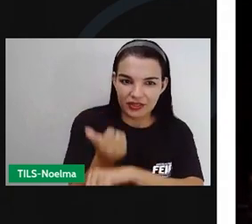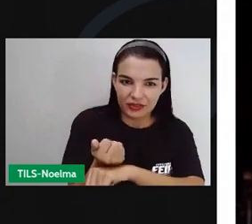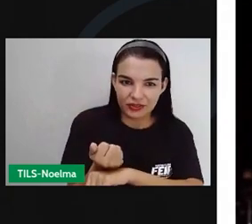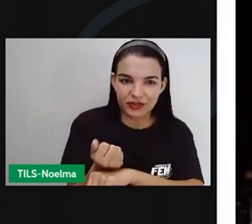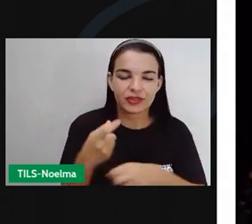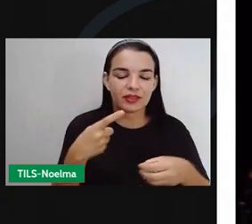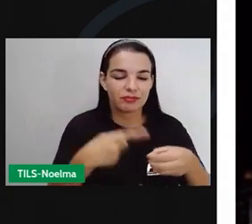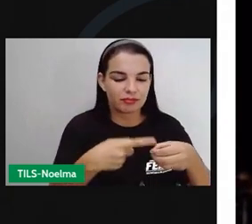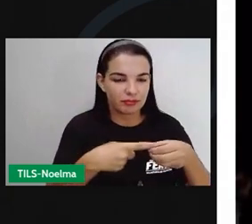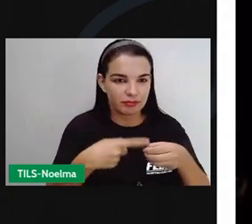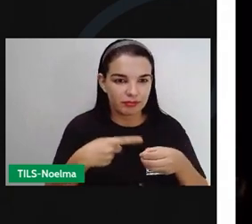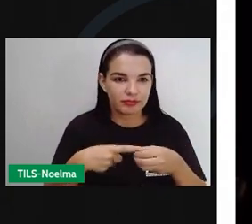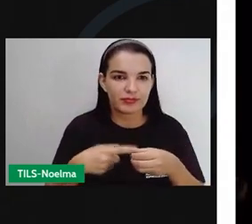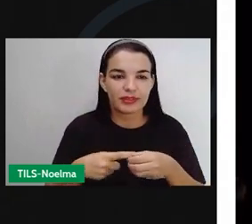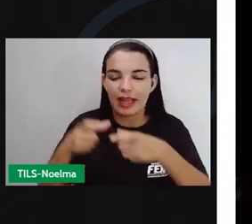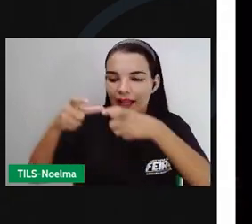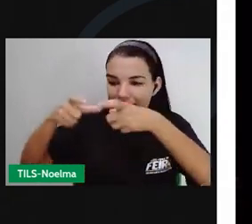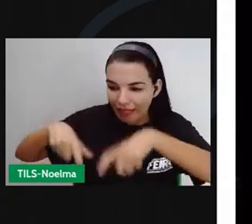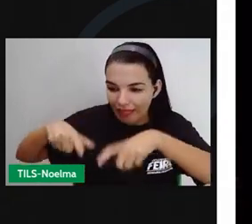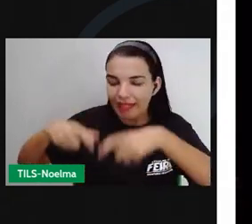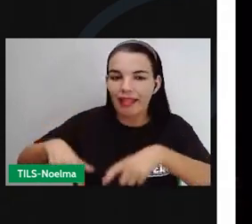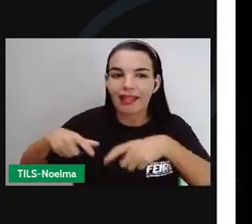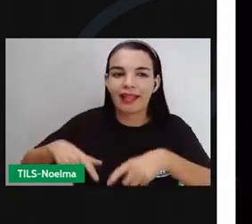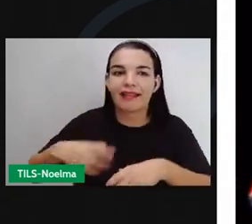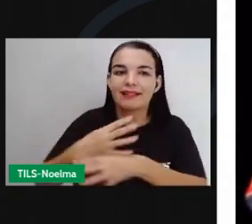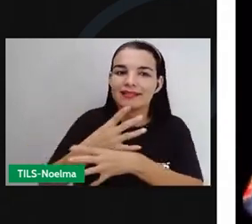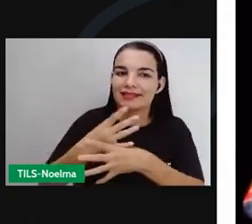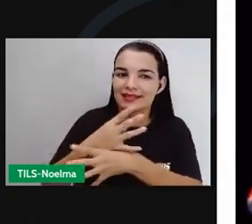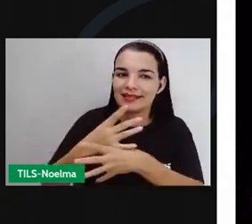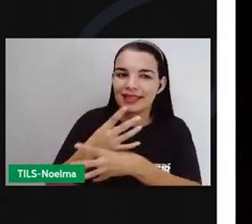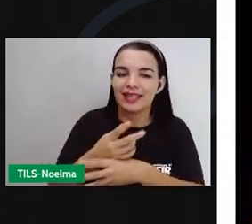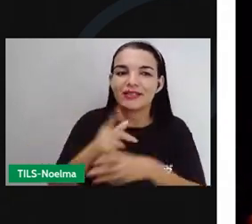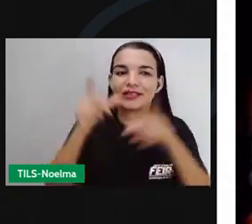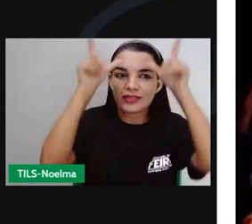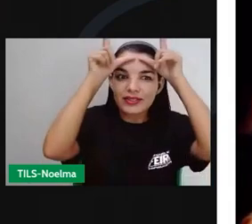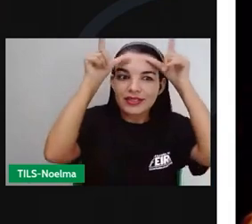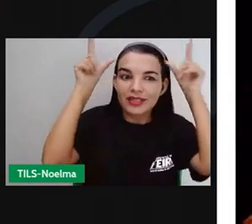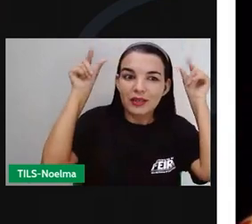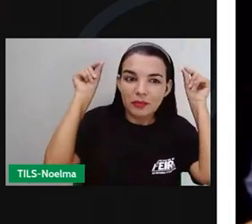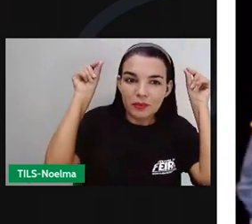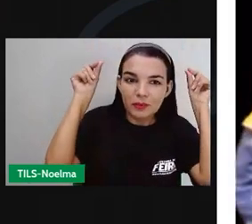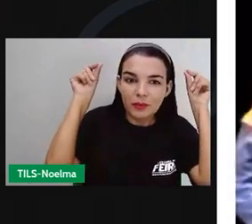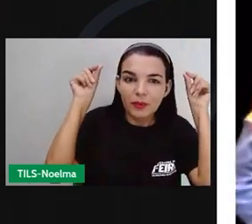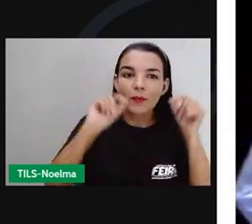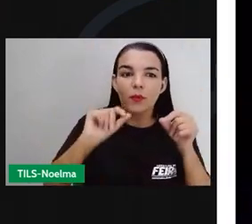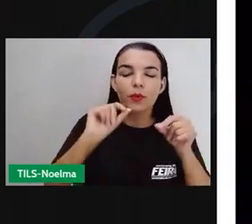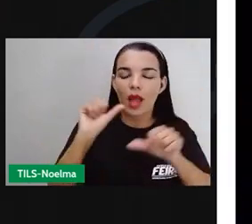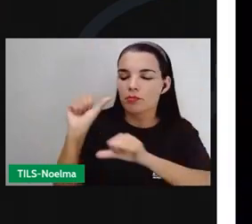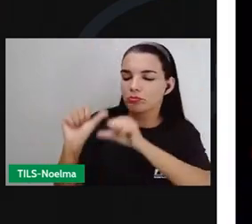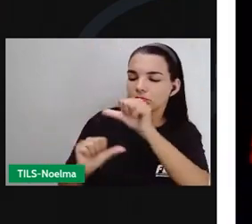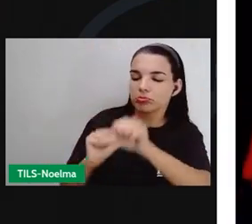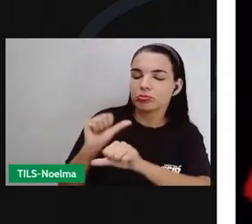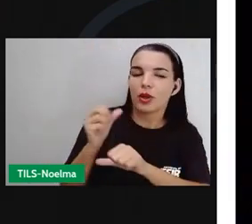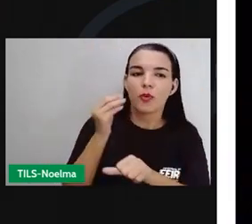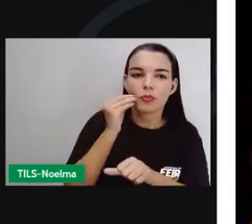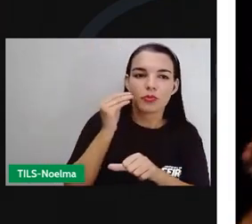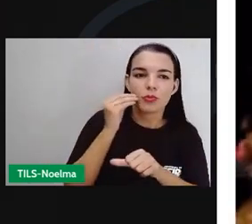da cidade onde nasceu Virgulino Ferreira da Silva, o Lampião, que reproduz no palco como